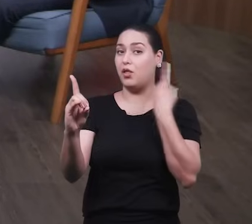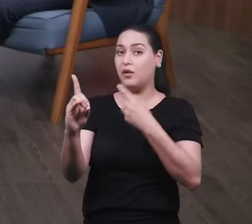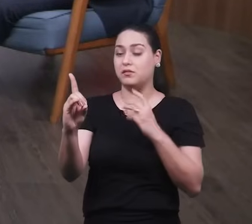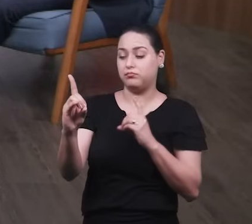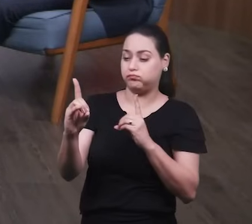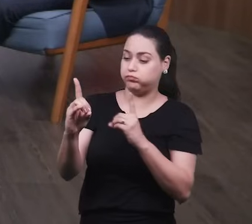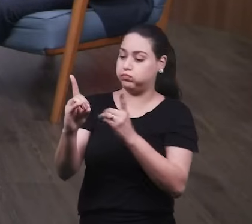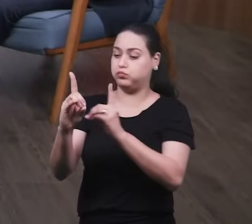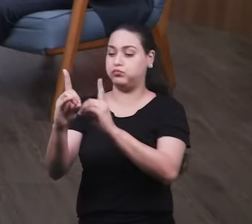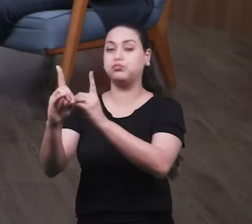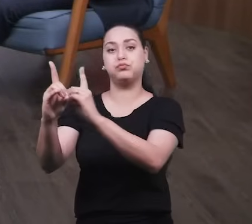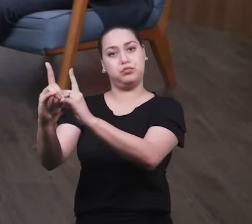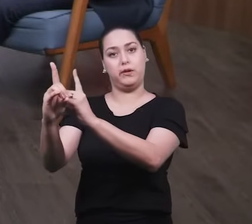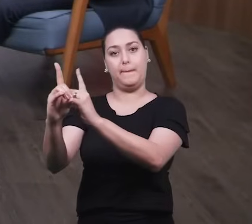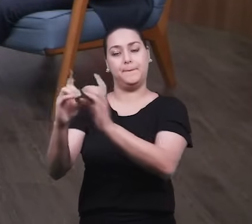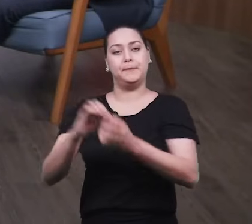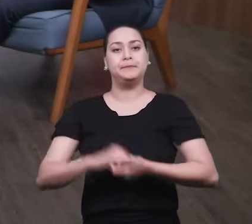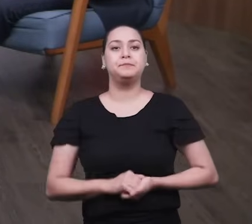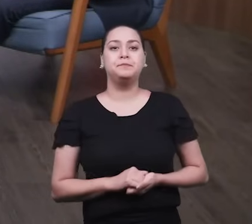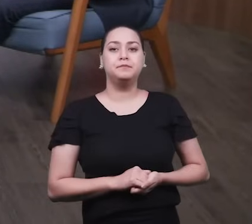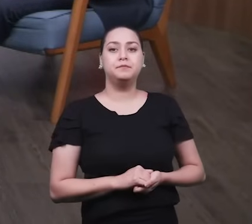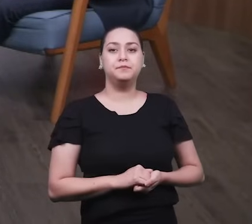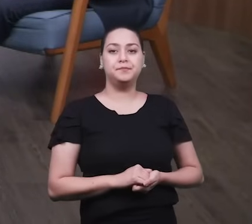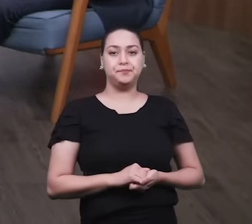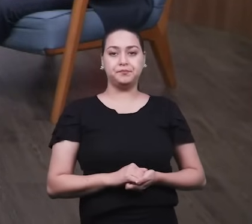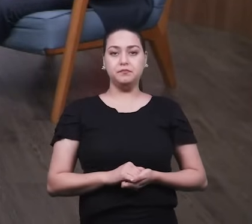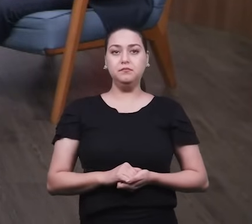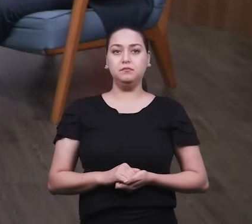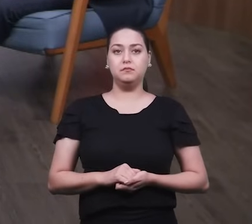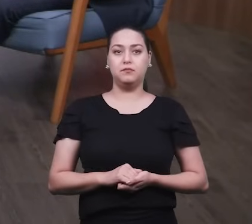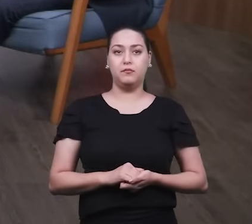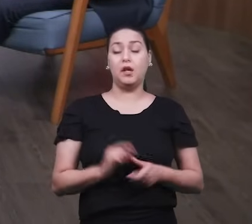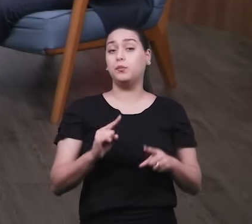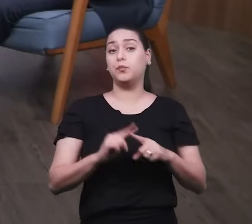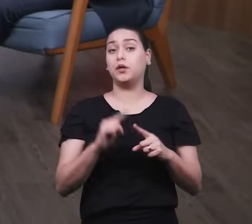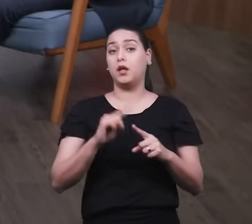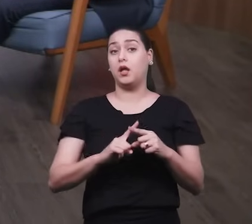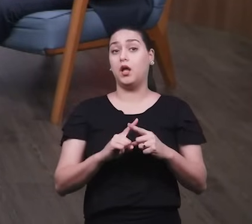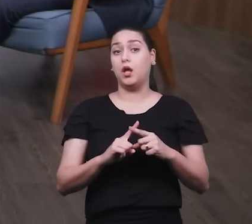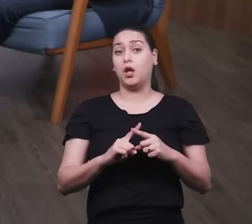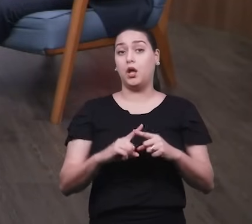porque uma coisa é o homem fazer...